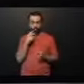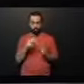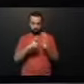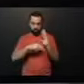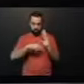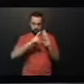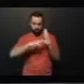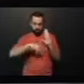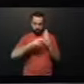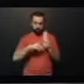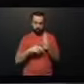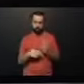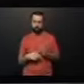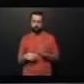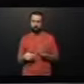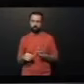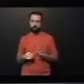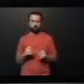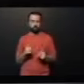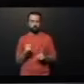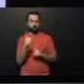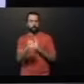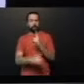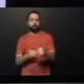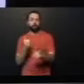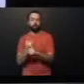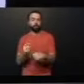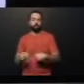pinte esses verbos de azul.